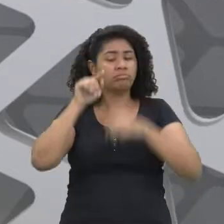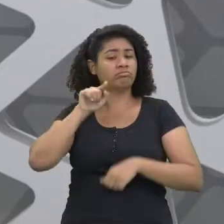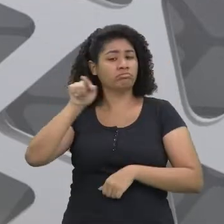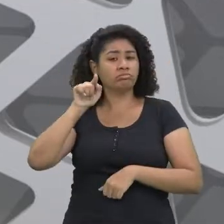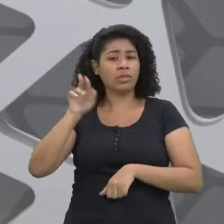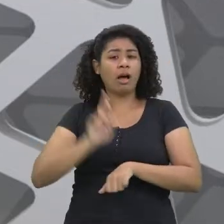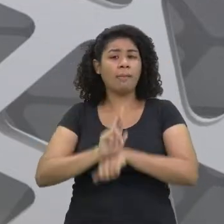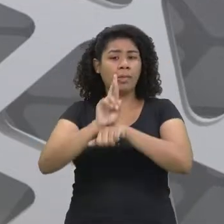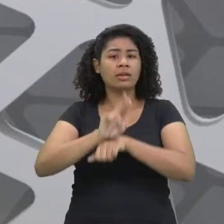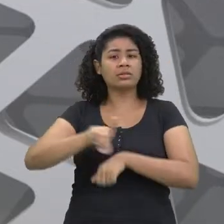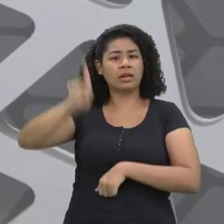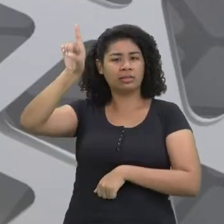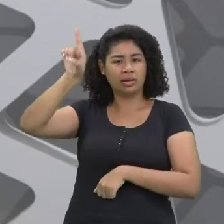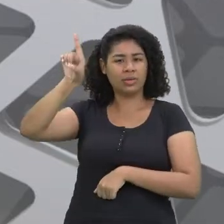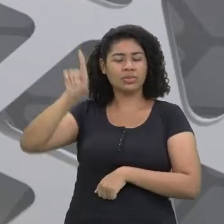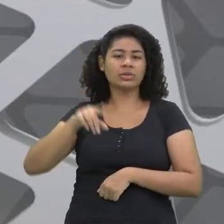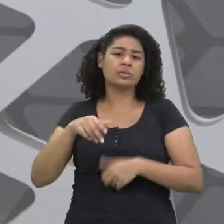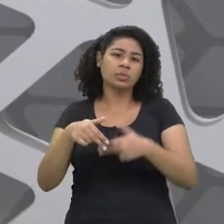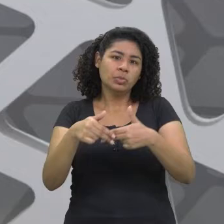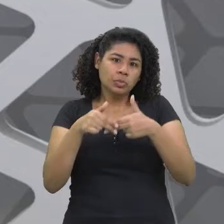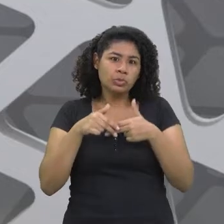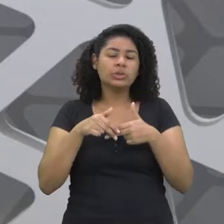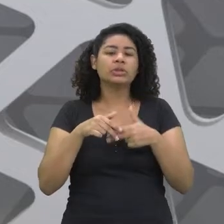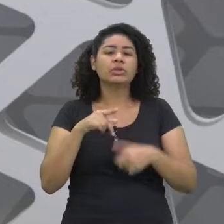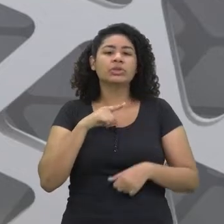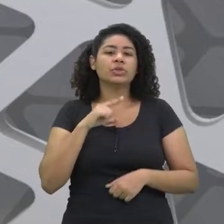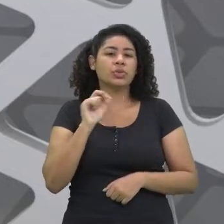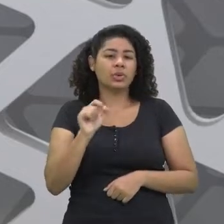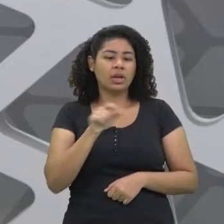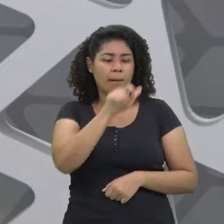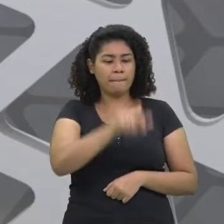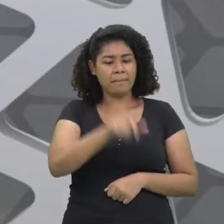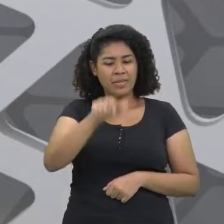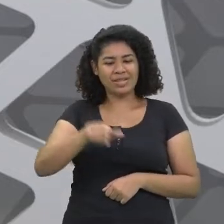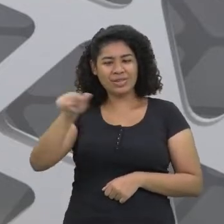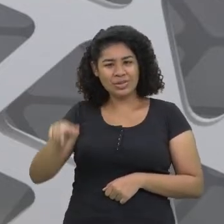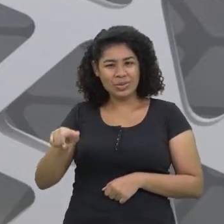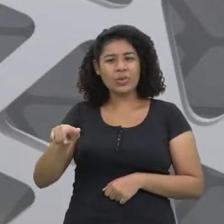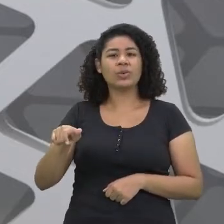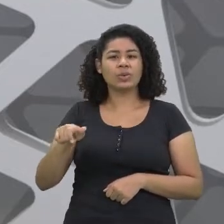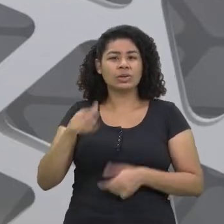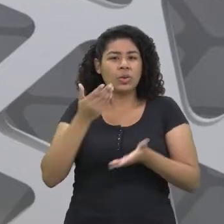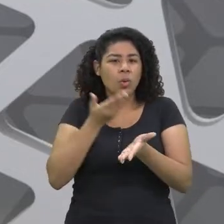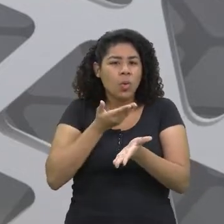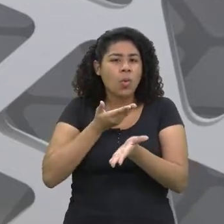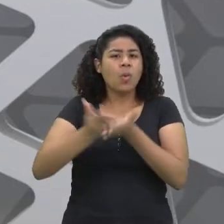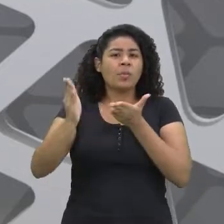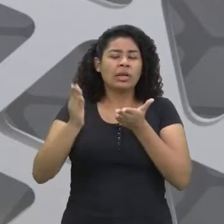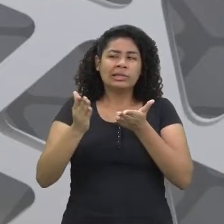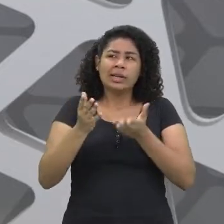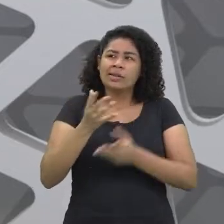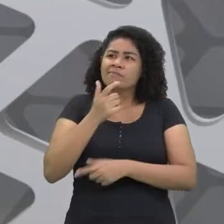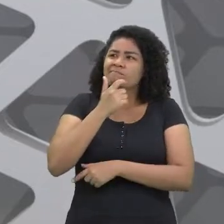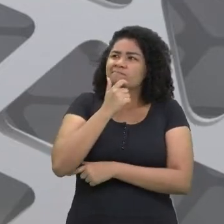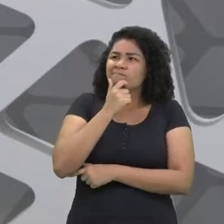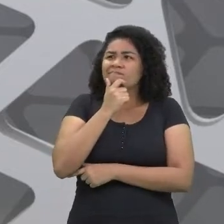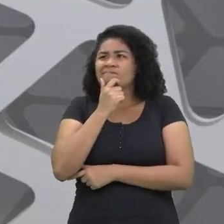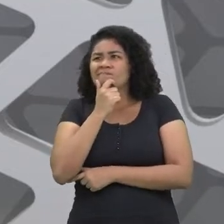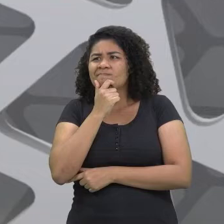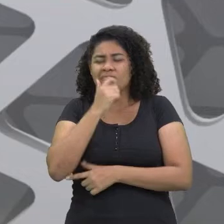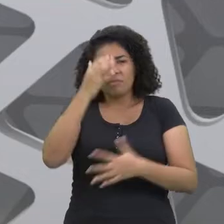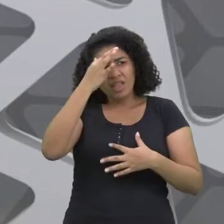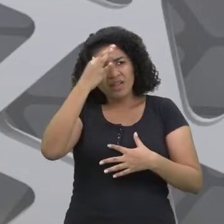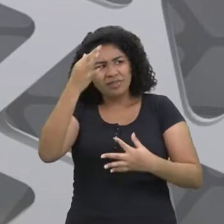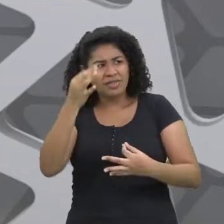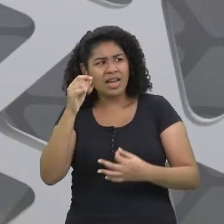errada dentro dela sendo exposta naquele momento, as pessoas, claro, que vão começar a pôr em xeque a sua fé